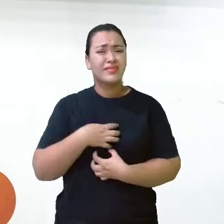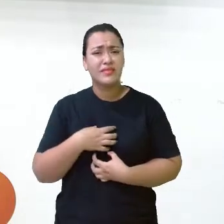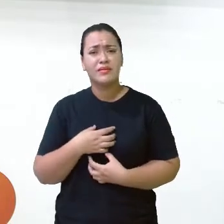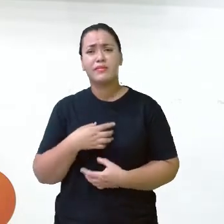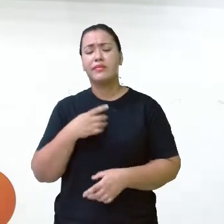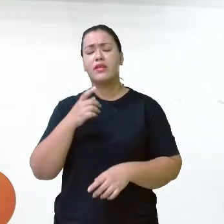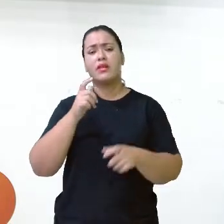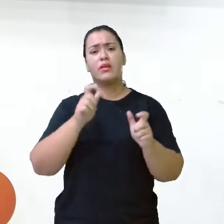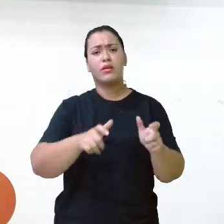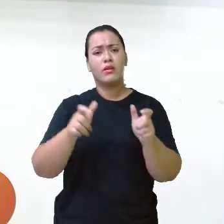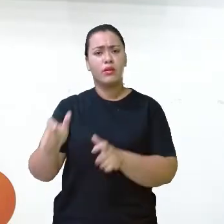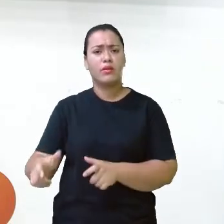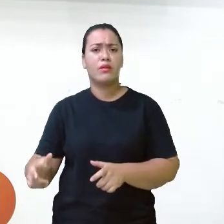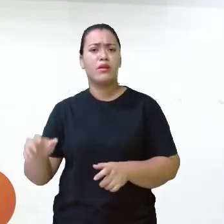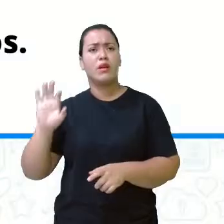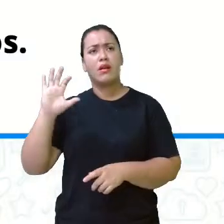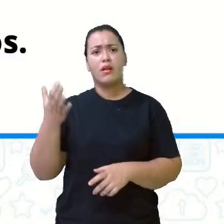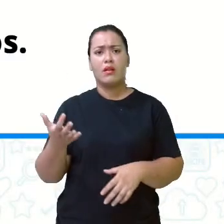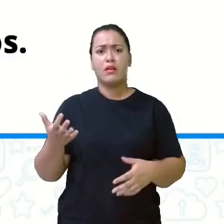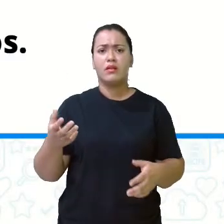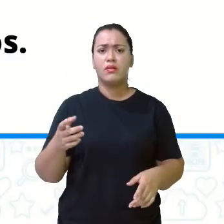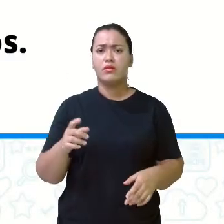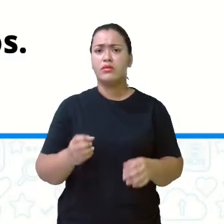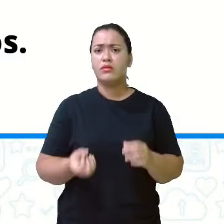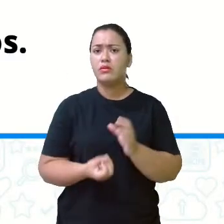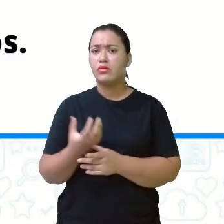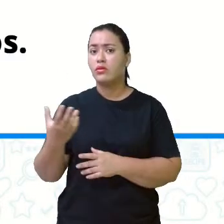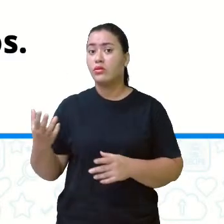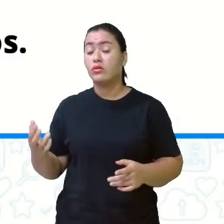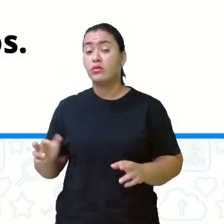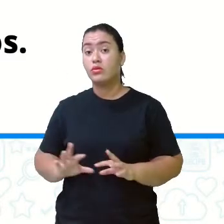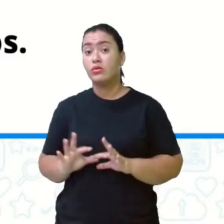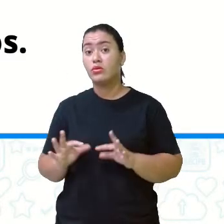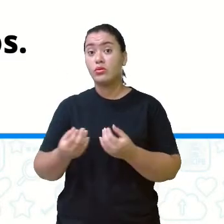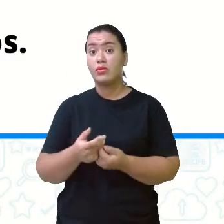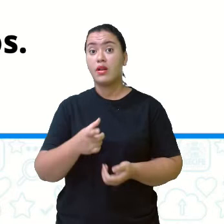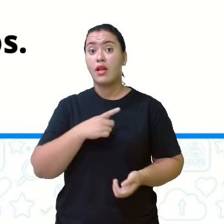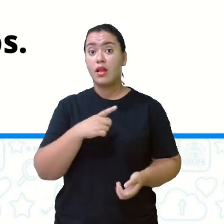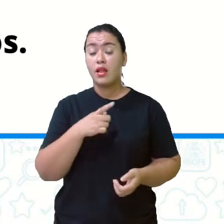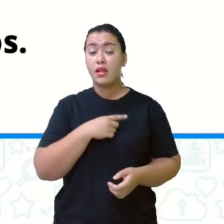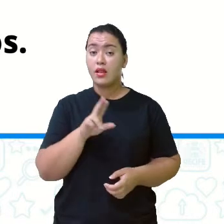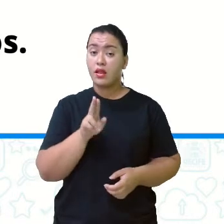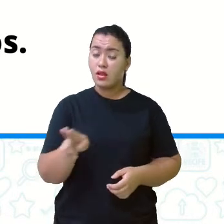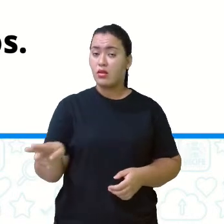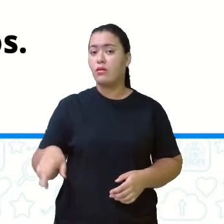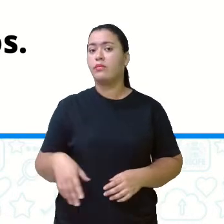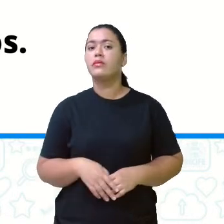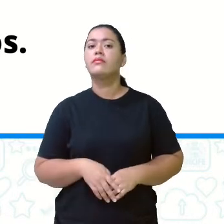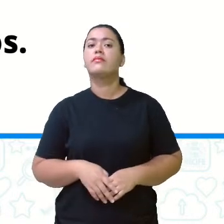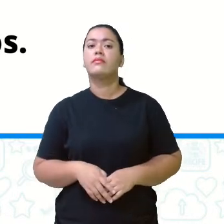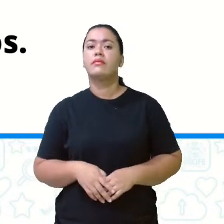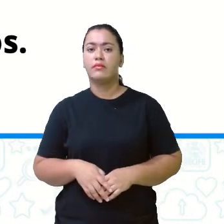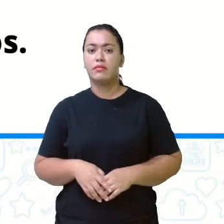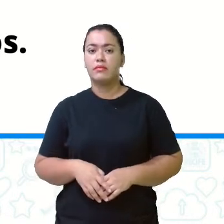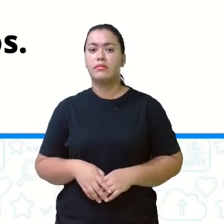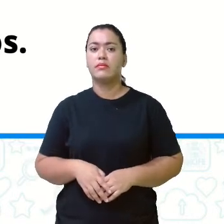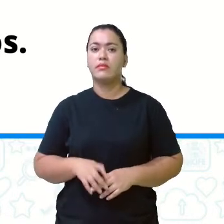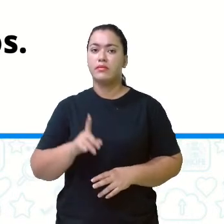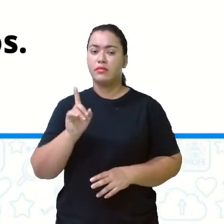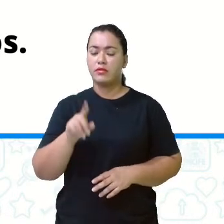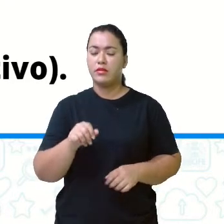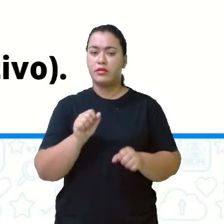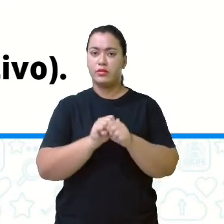sentimentos, aos fenômenos. Tudo isso tem um nome, e esse nome é